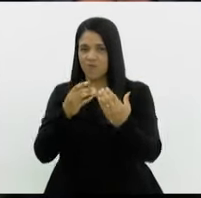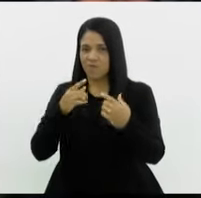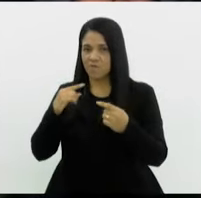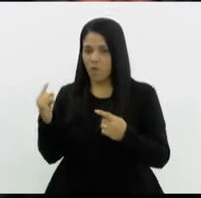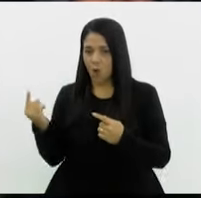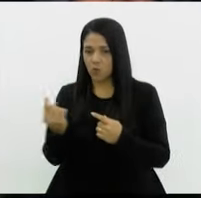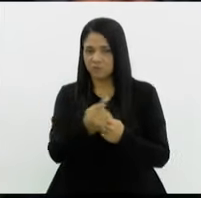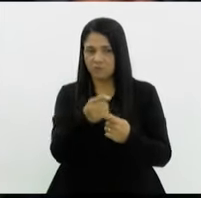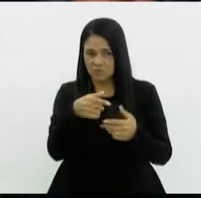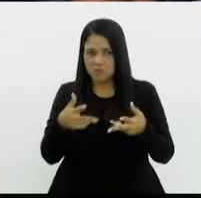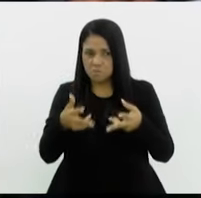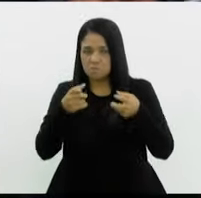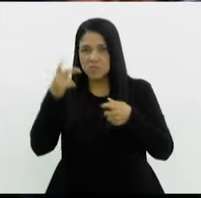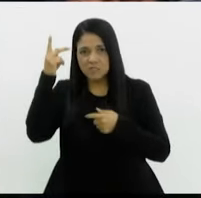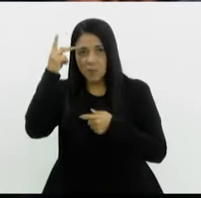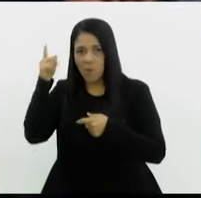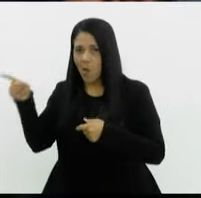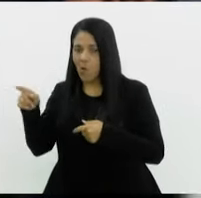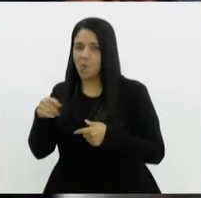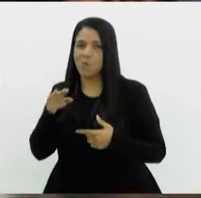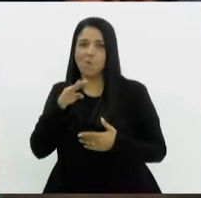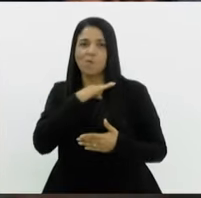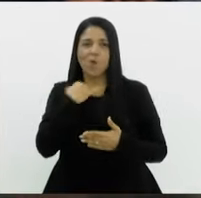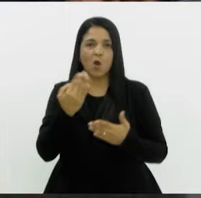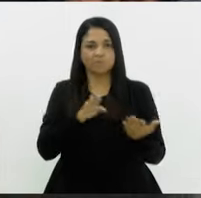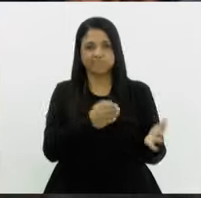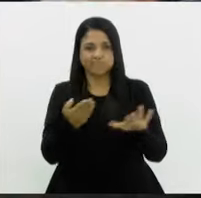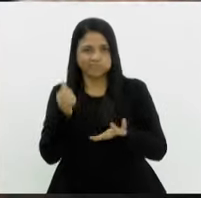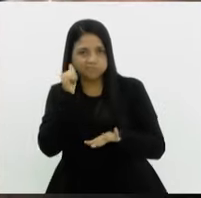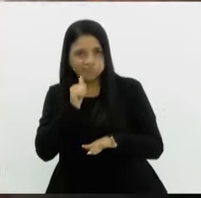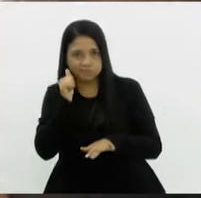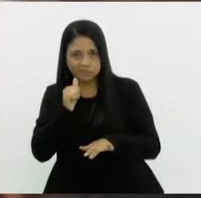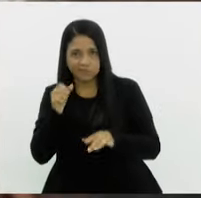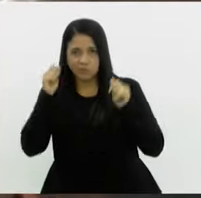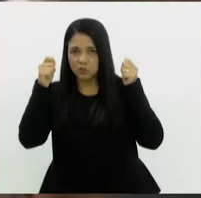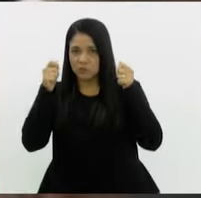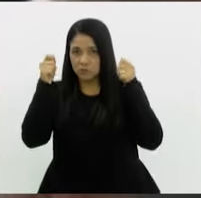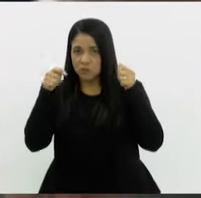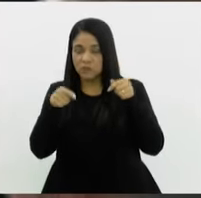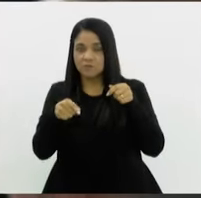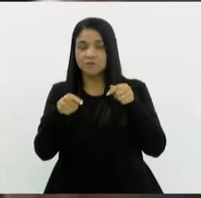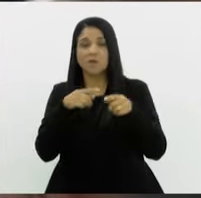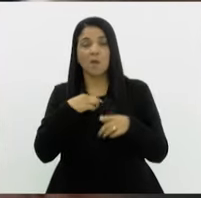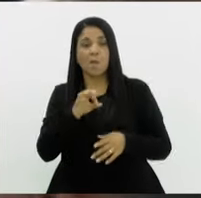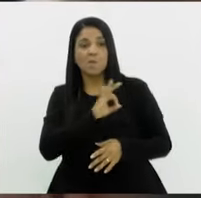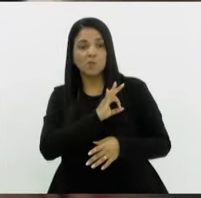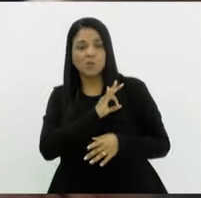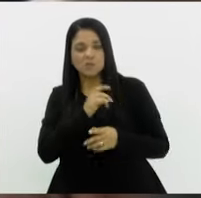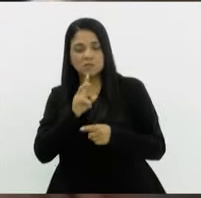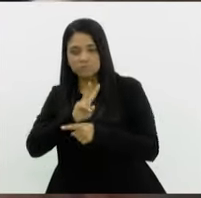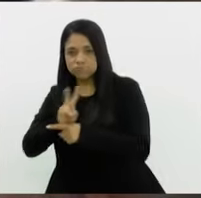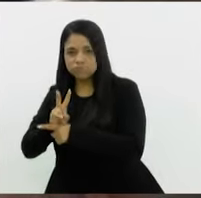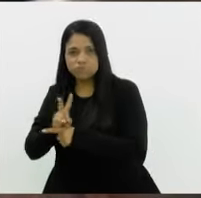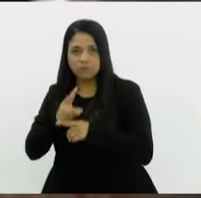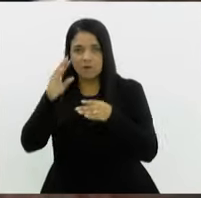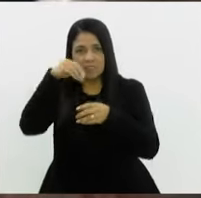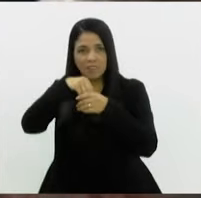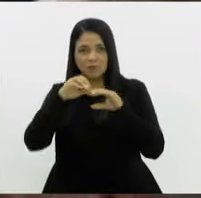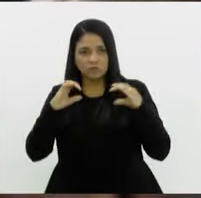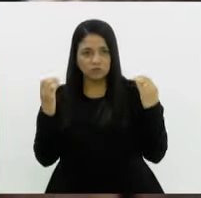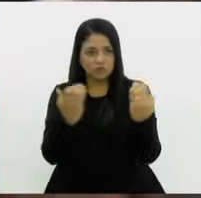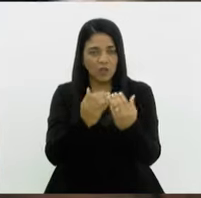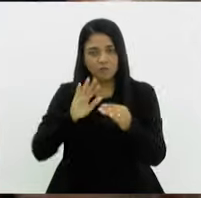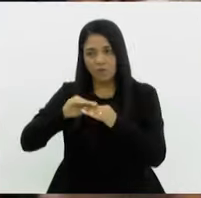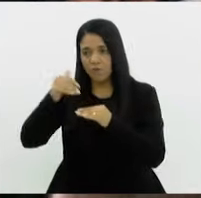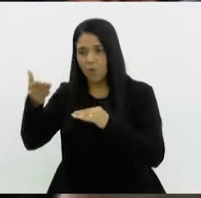aconteceu em São Paulo, a morte de uma torcedora. E principalmente aí os policiais que fazem policiamento nos estádios, principalmente falando do policiamento